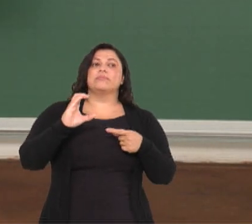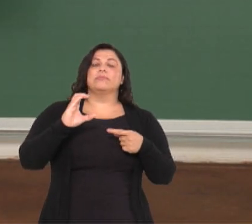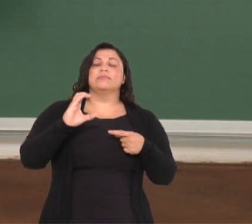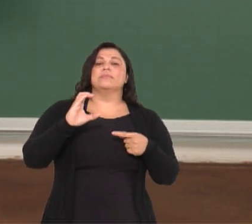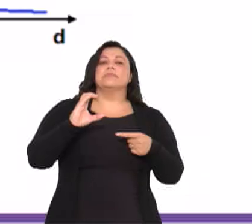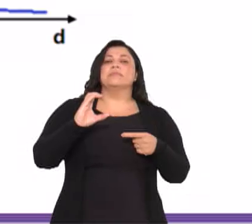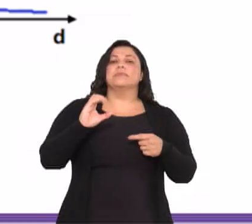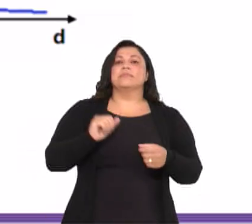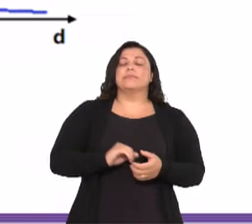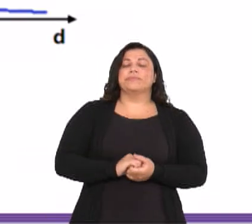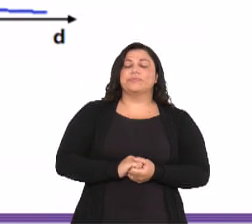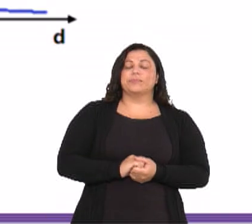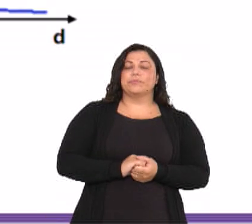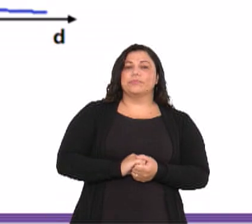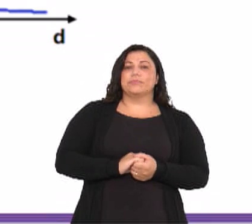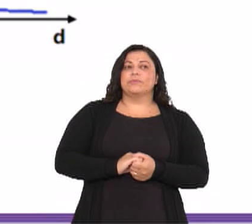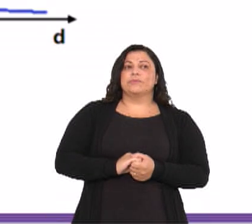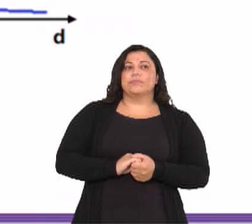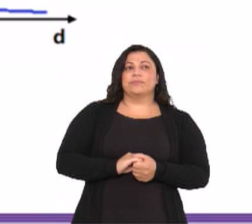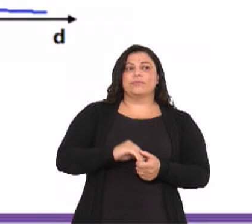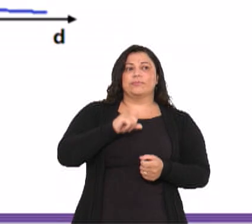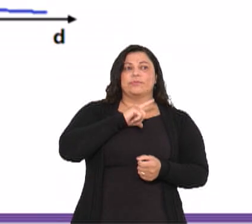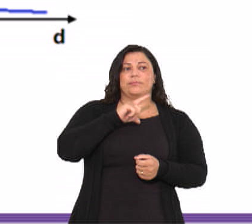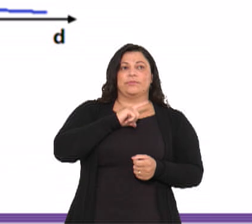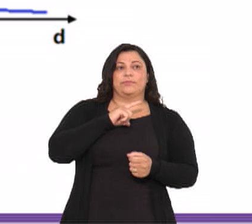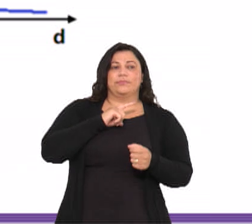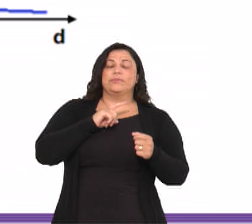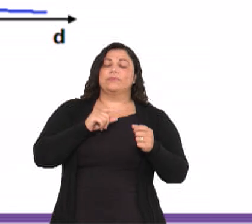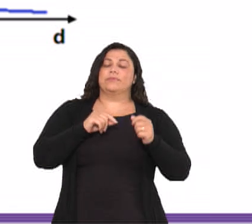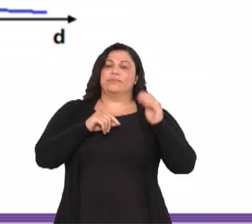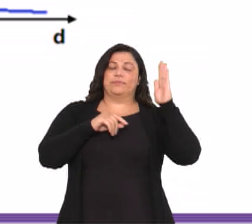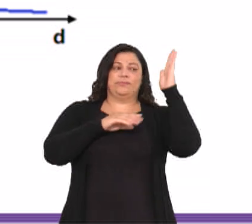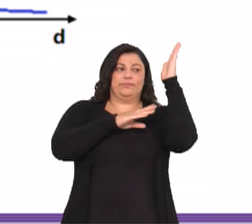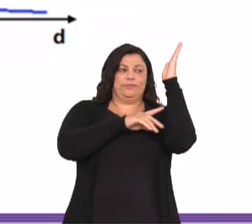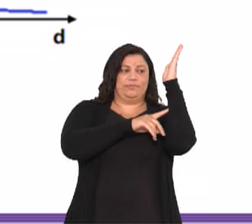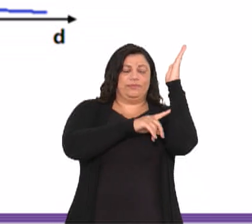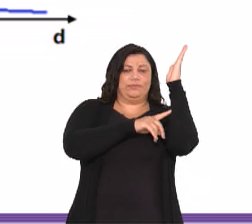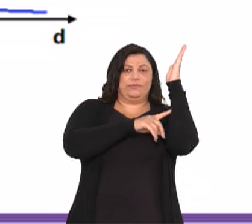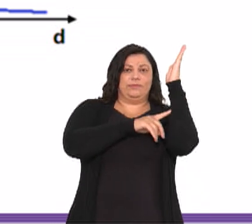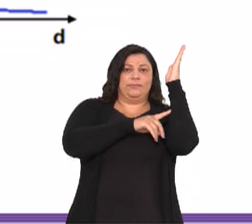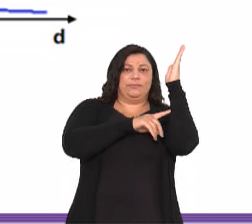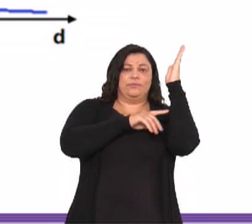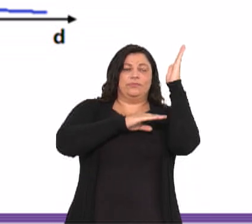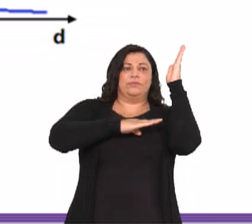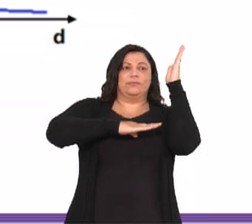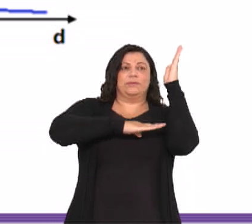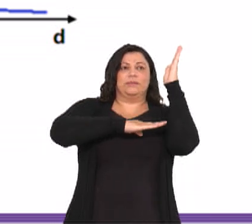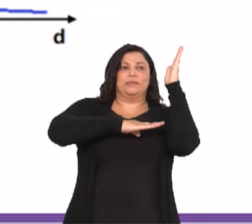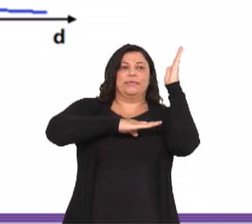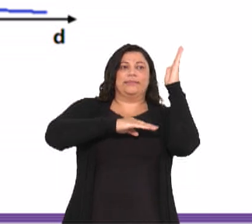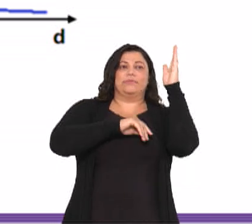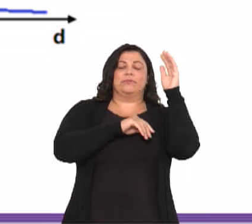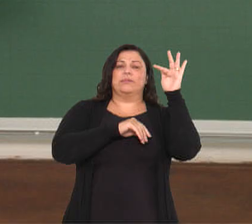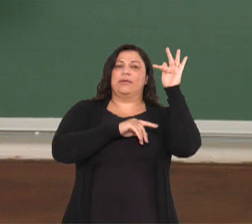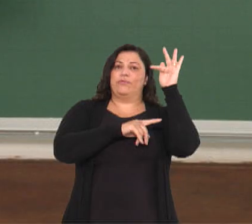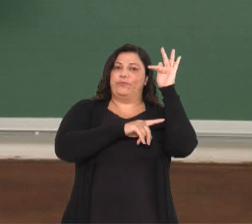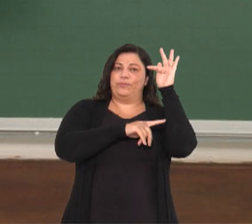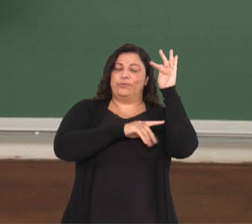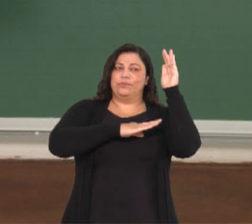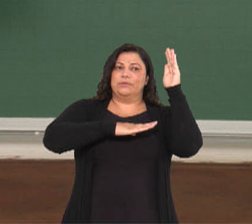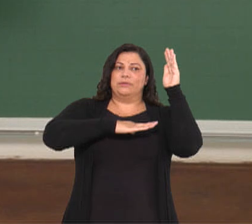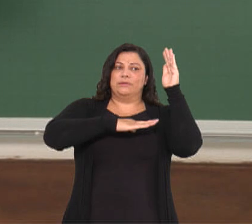C, nós temos de novo no eixo Y força elétrica, no eixo X distância. À medida que a